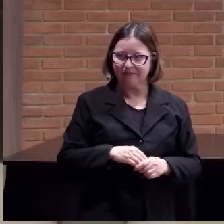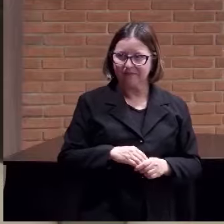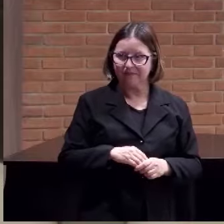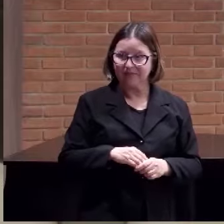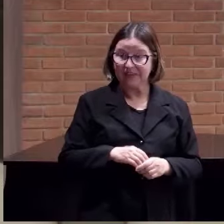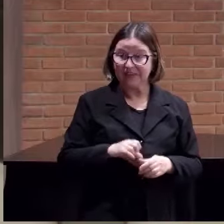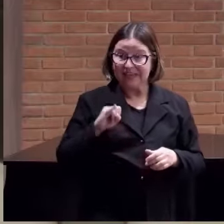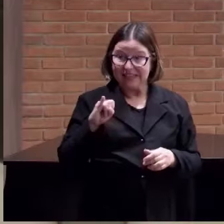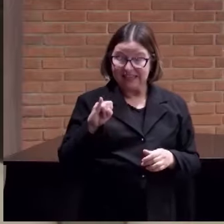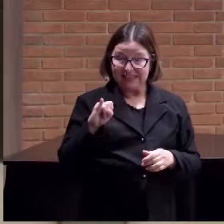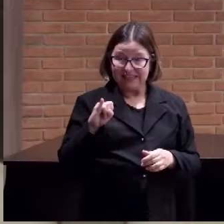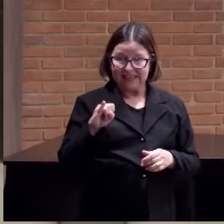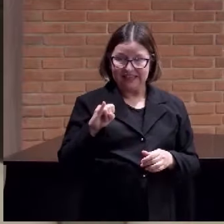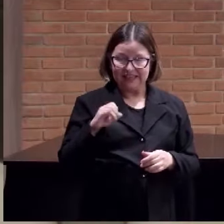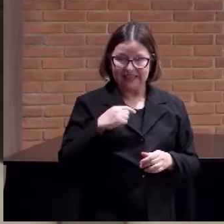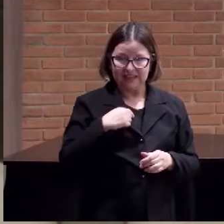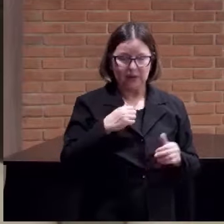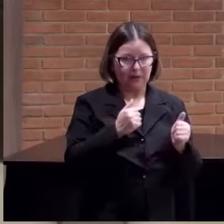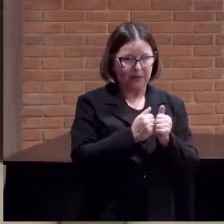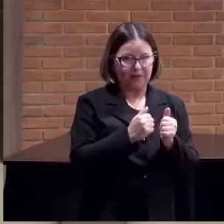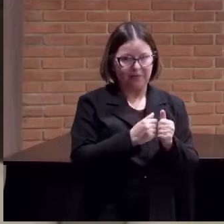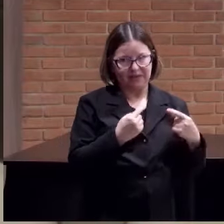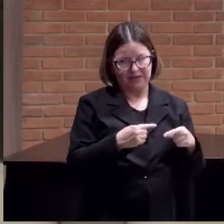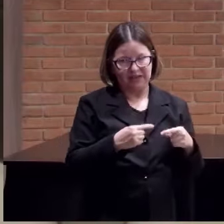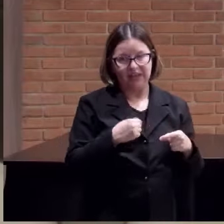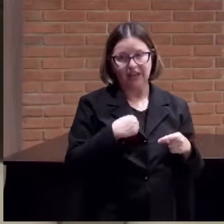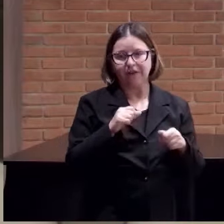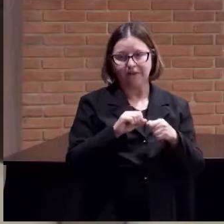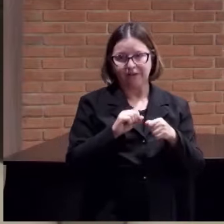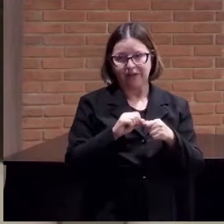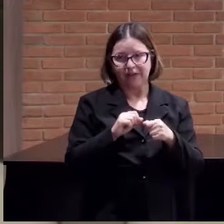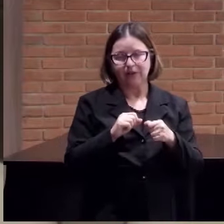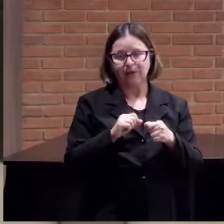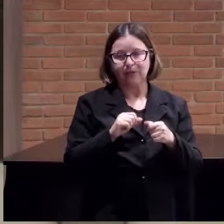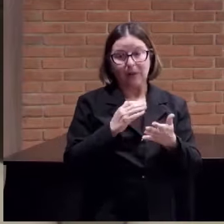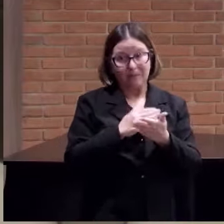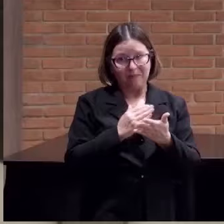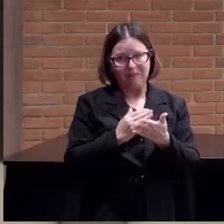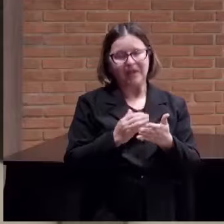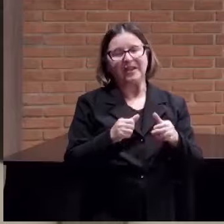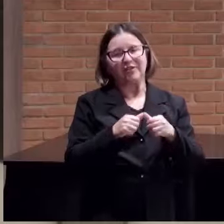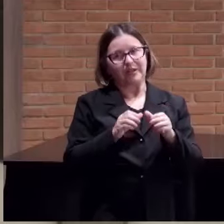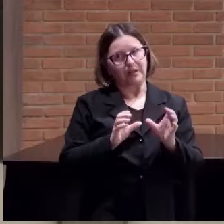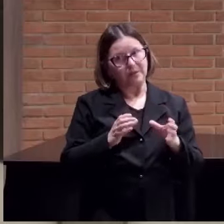Se eu perseguir alguém, eu faço parte desse grupo.